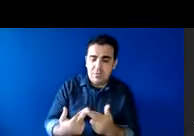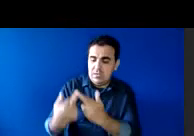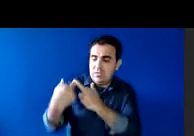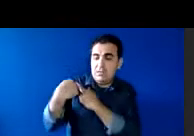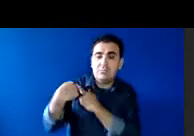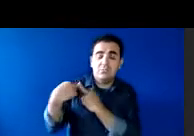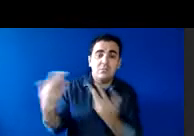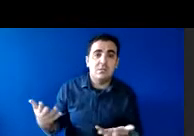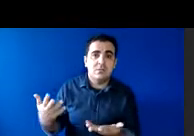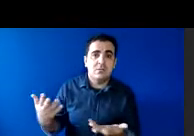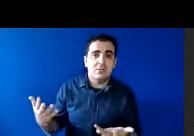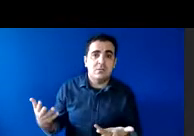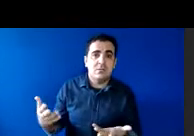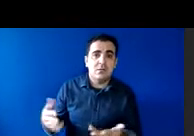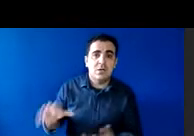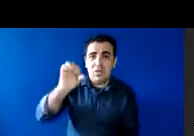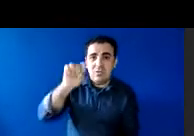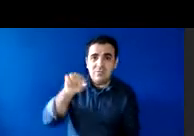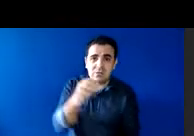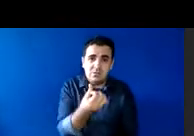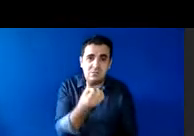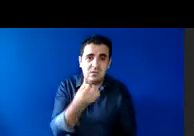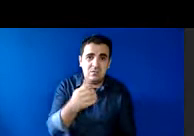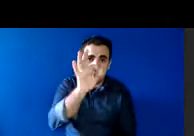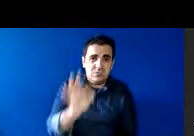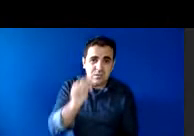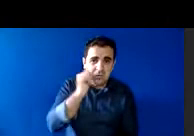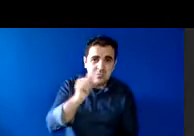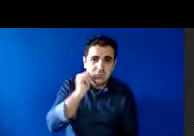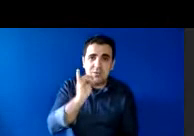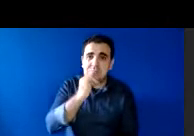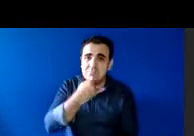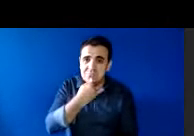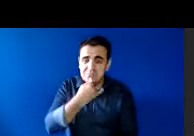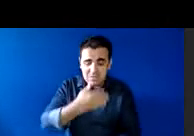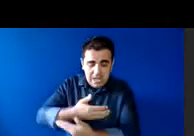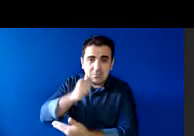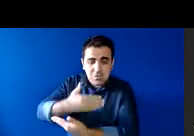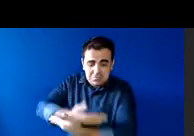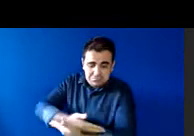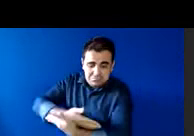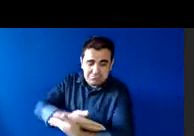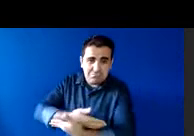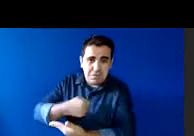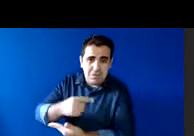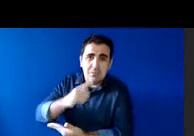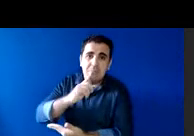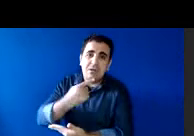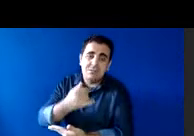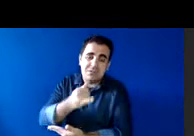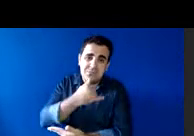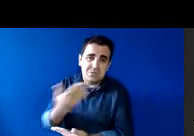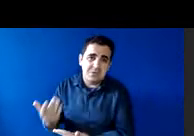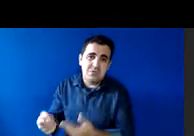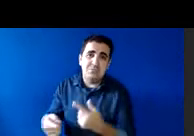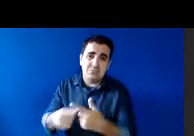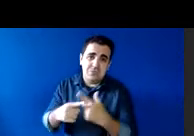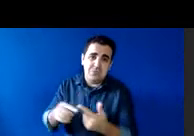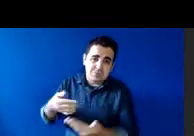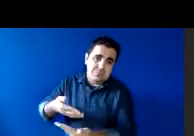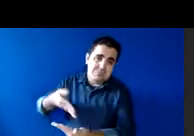responsabilidade sobre esses 9,6% de mulheres com os bebês no colo insatisfeitas com essa situação.